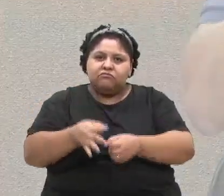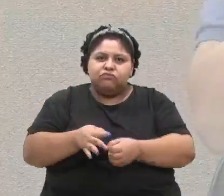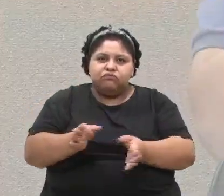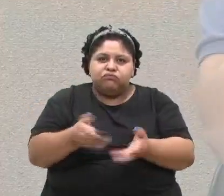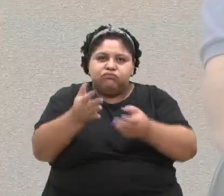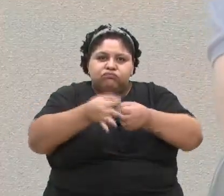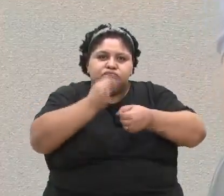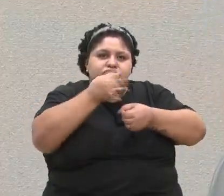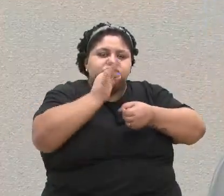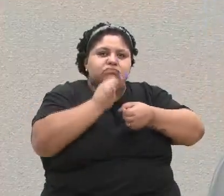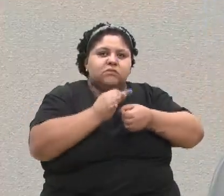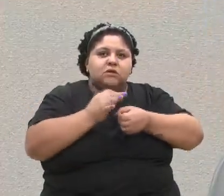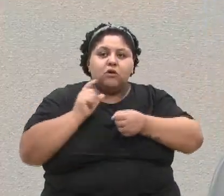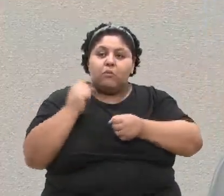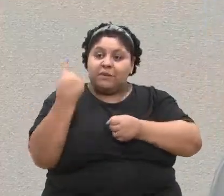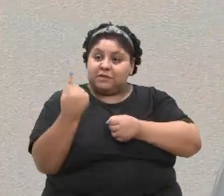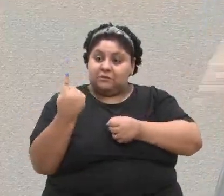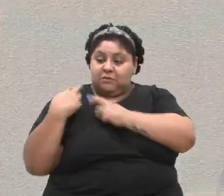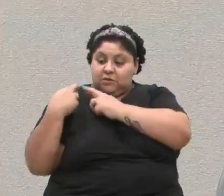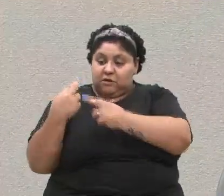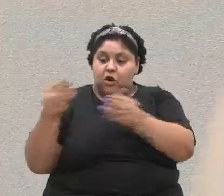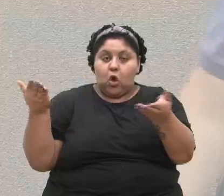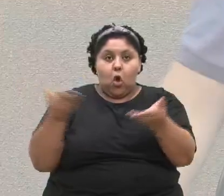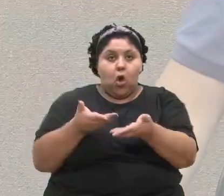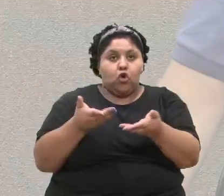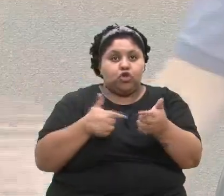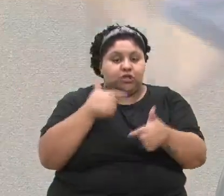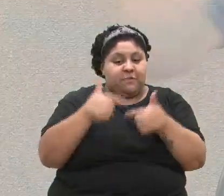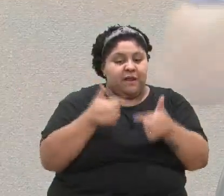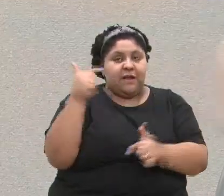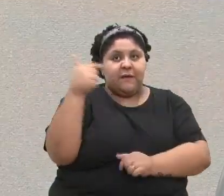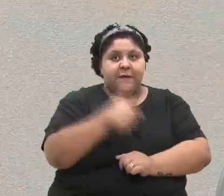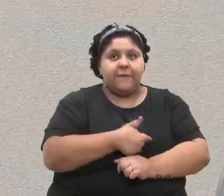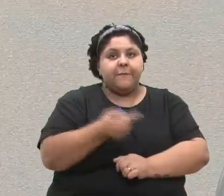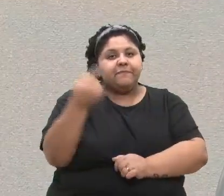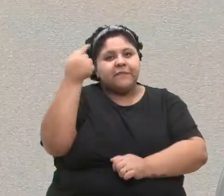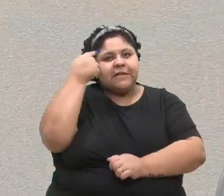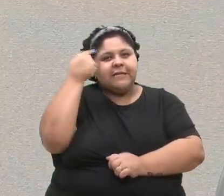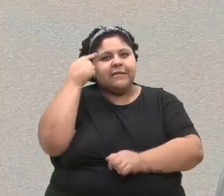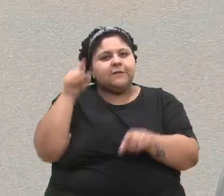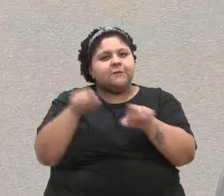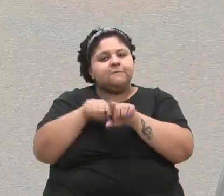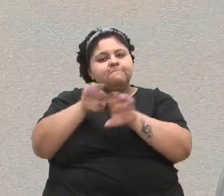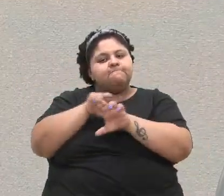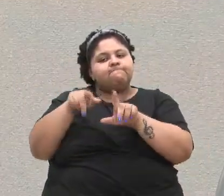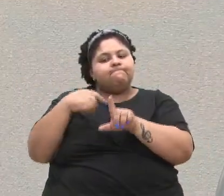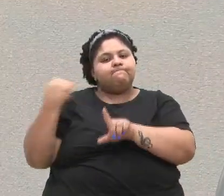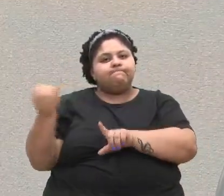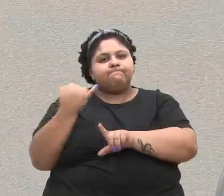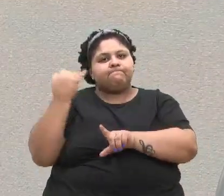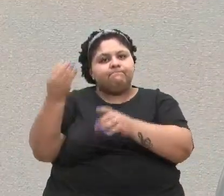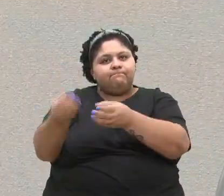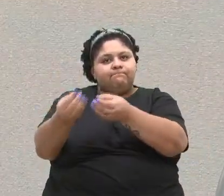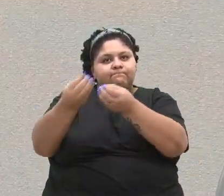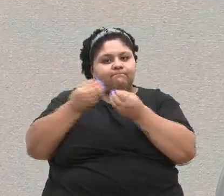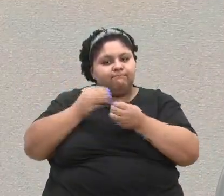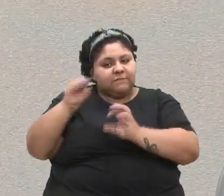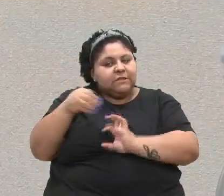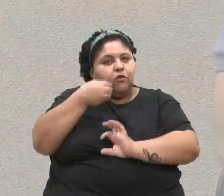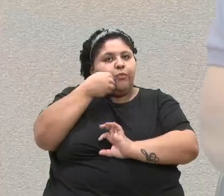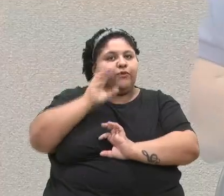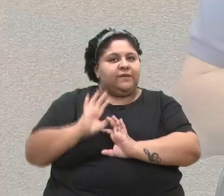uma das pessoas responsáveis para que eu esteja aqui ocupando esse espaço, que entendeu também a diferença e a importância de me dar essa pequena